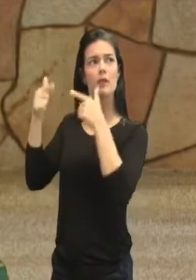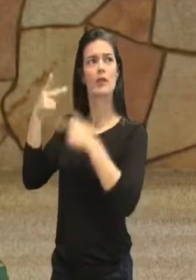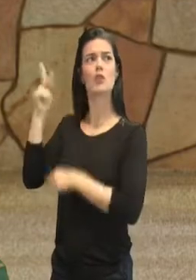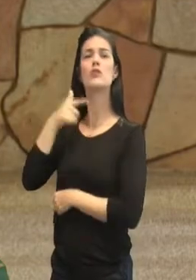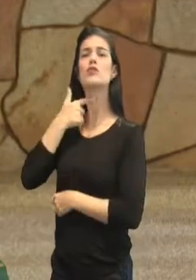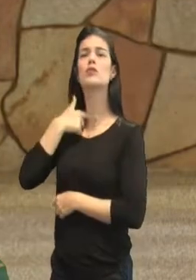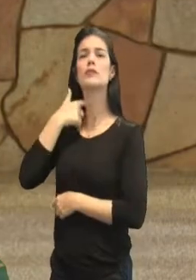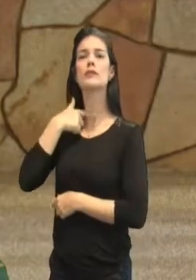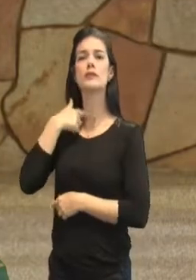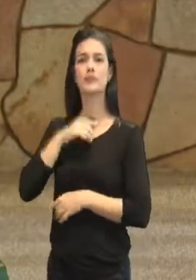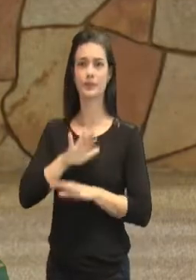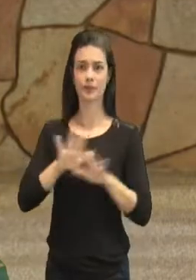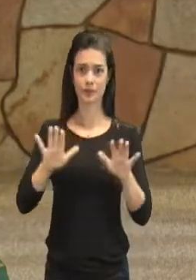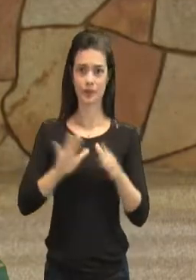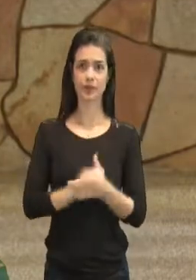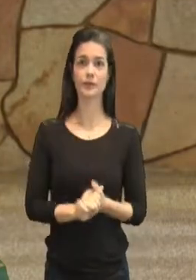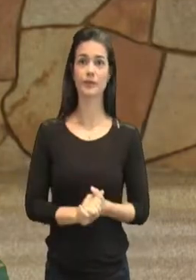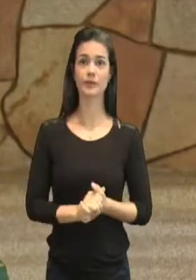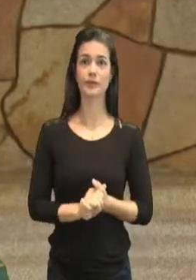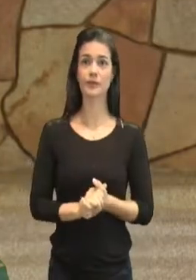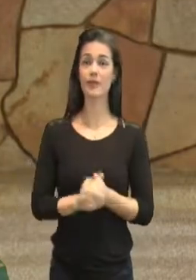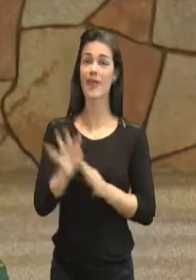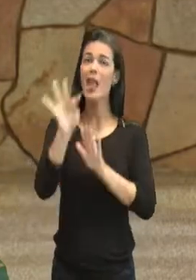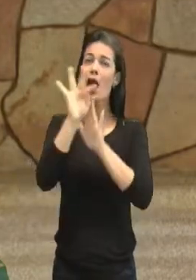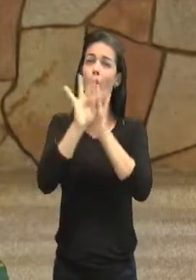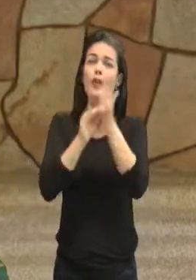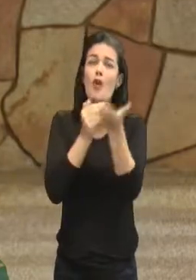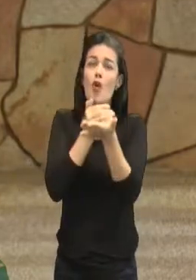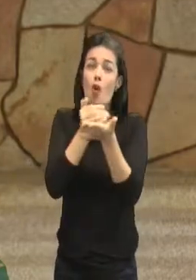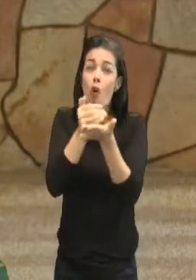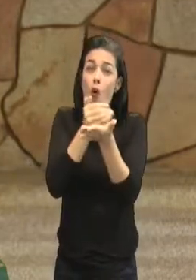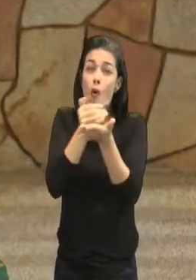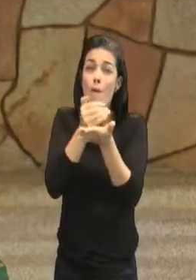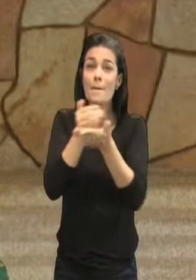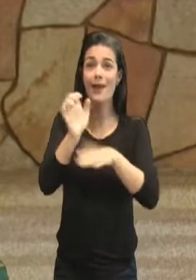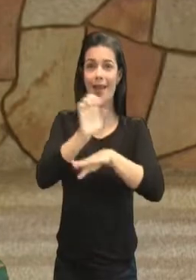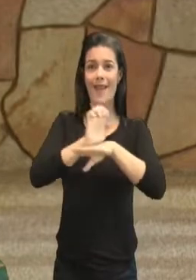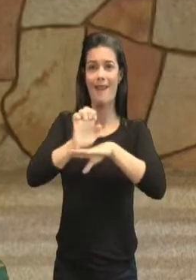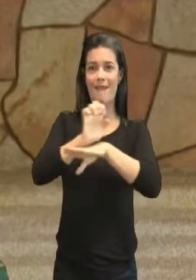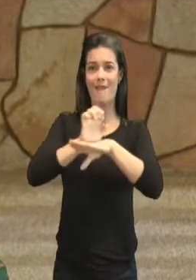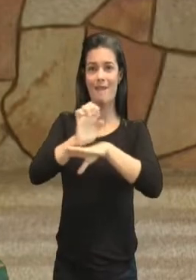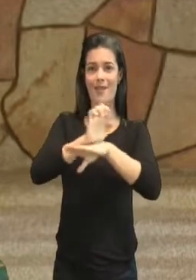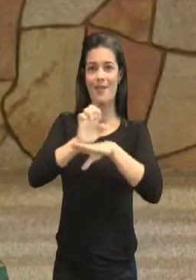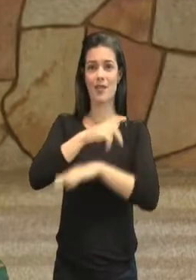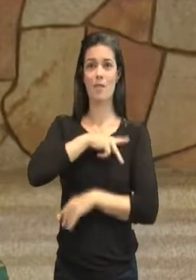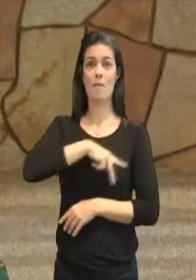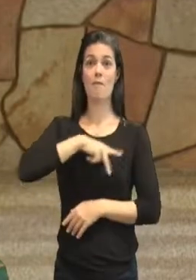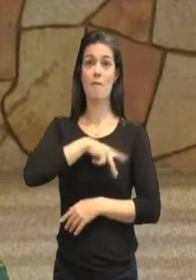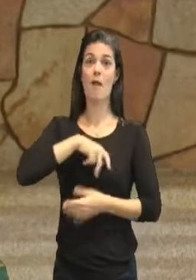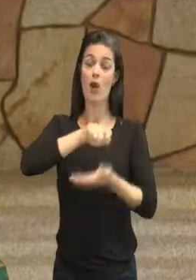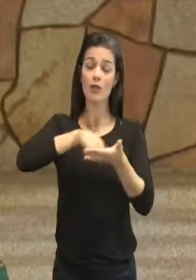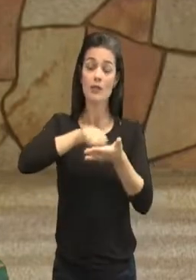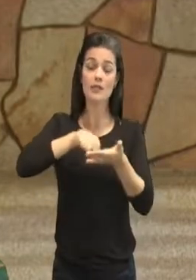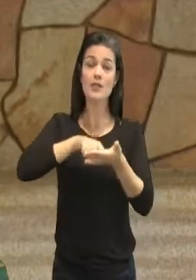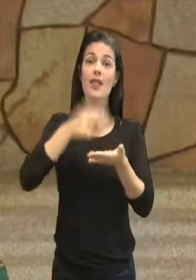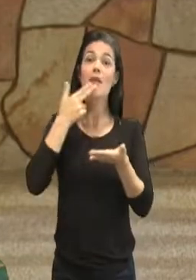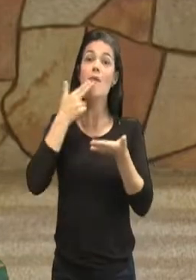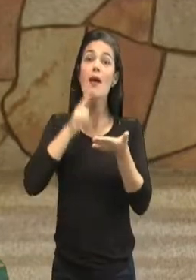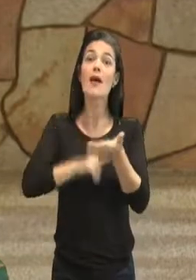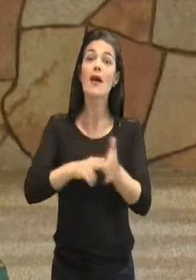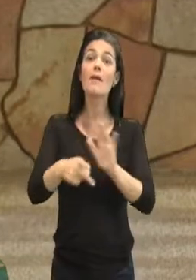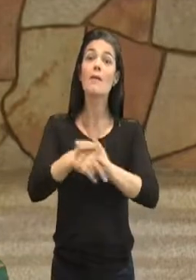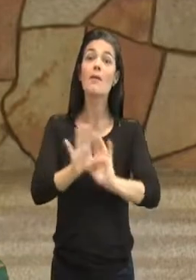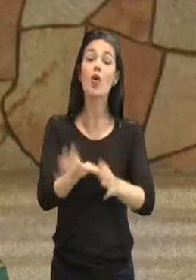Até aqui, então, nesse texto inicial da carta aos Efésios, que Paulo escreve, nós temos então a